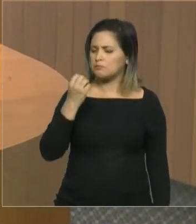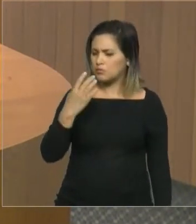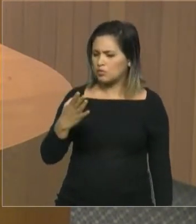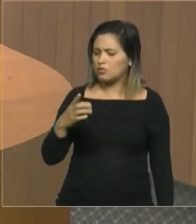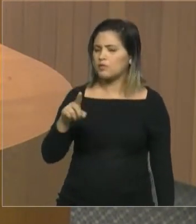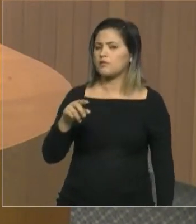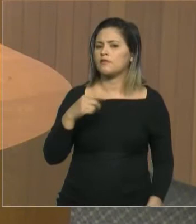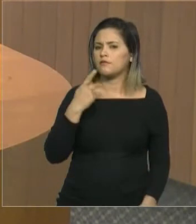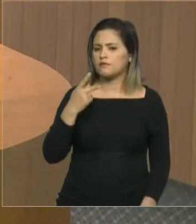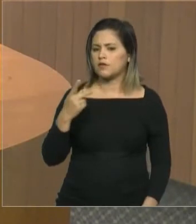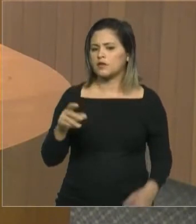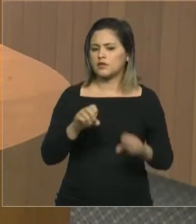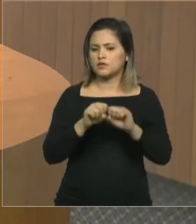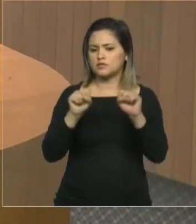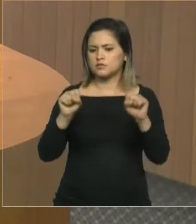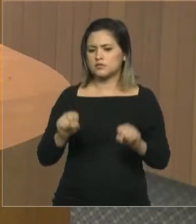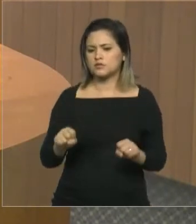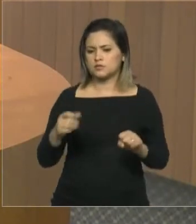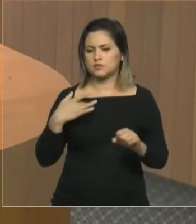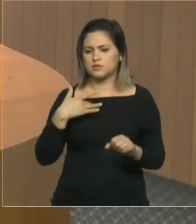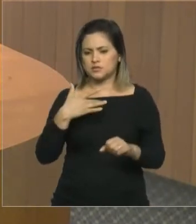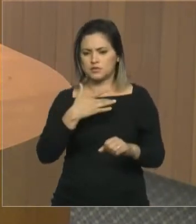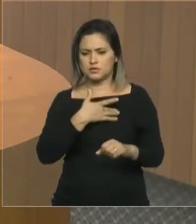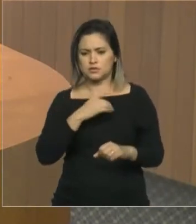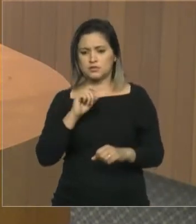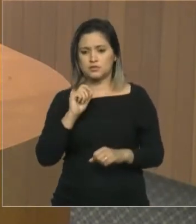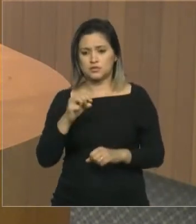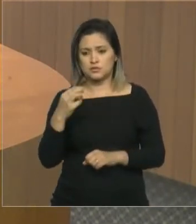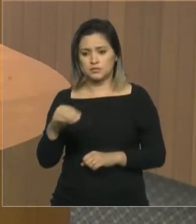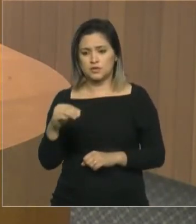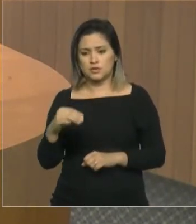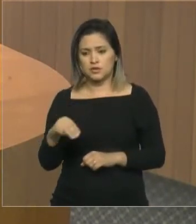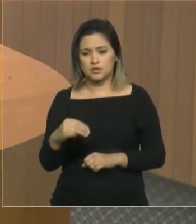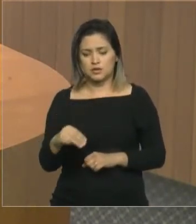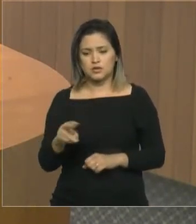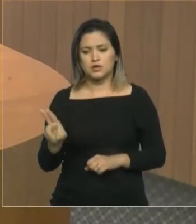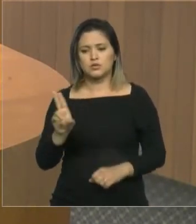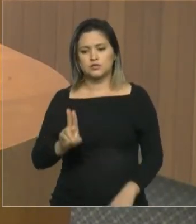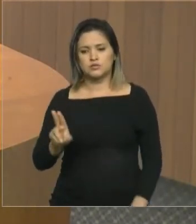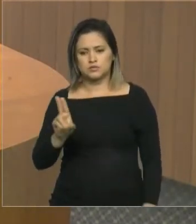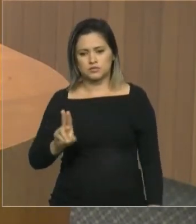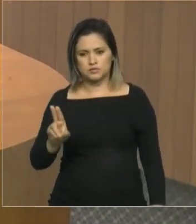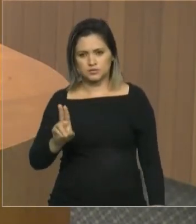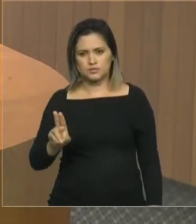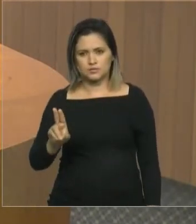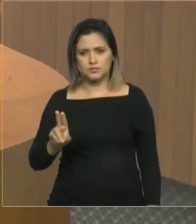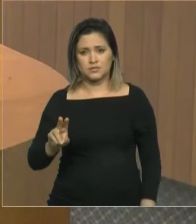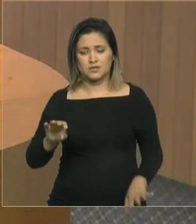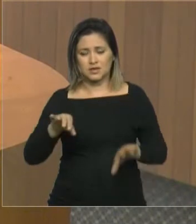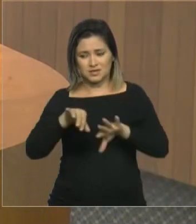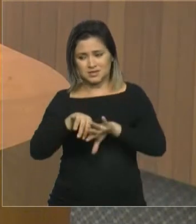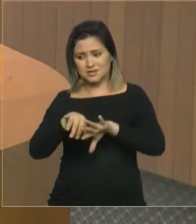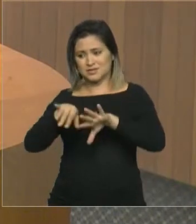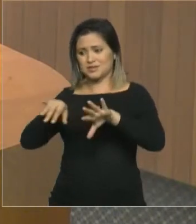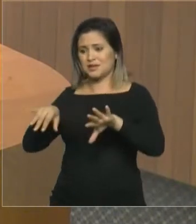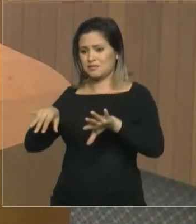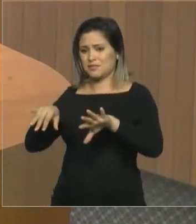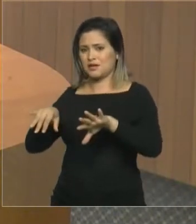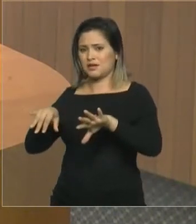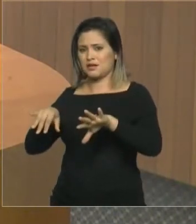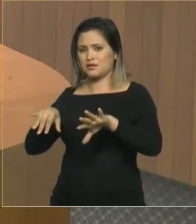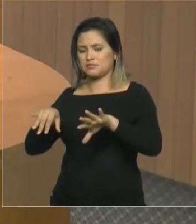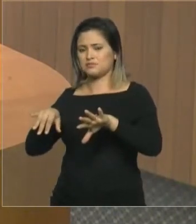que o Maranhão adotou durante uns anos. Um sistema único de saúde à parte do Brasil, era único aqui no Maranhão, onde o